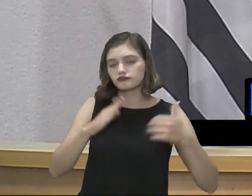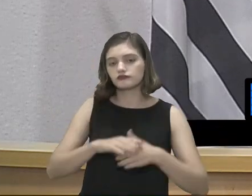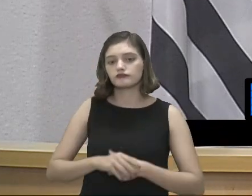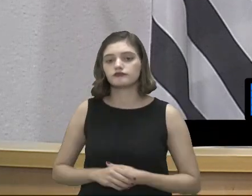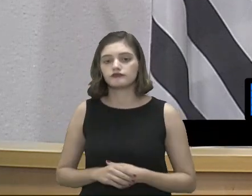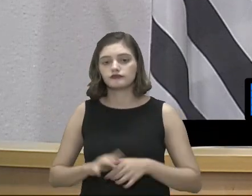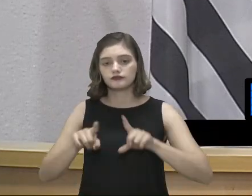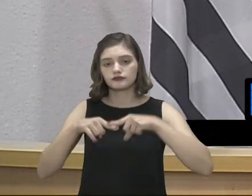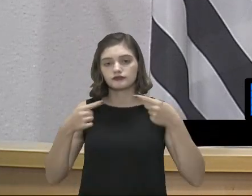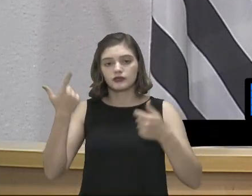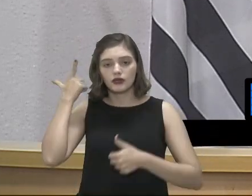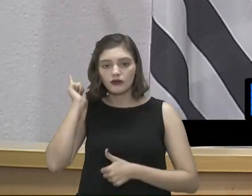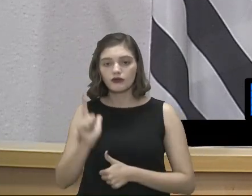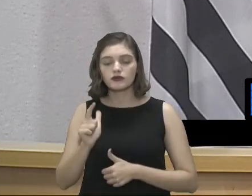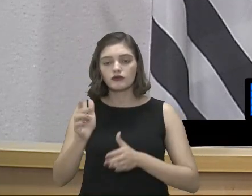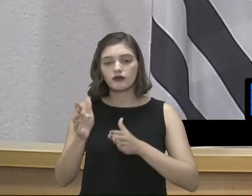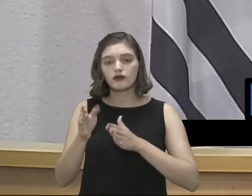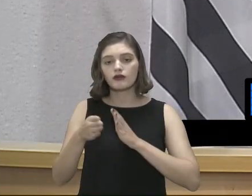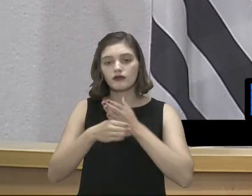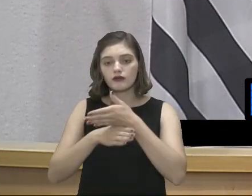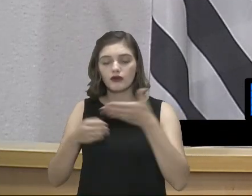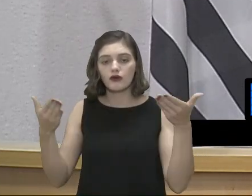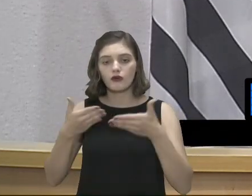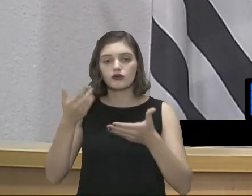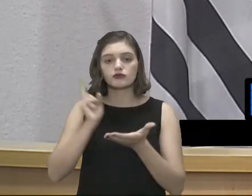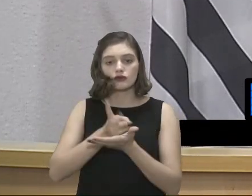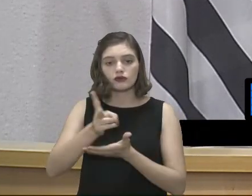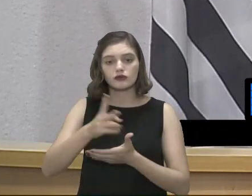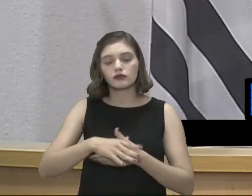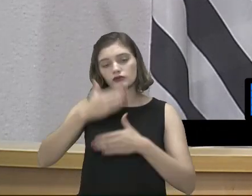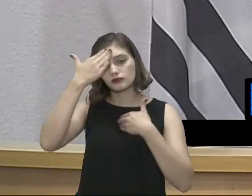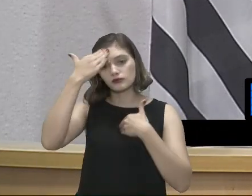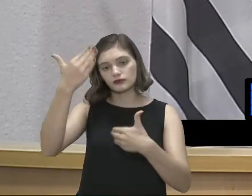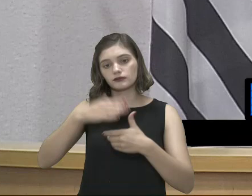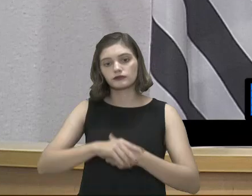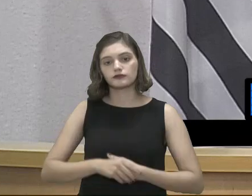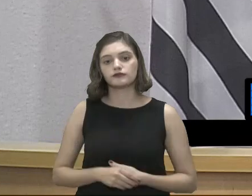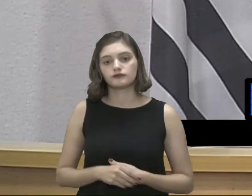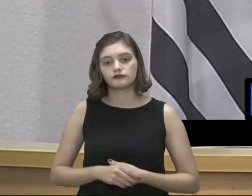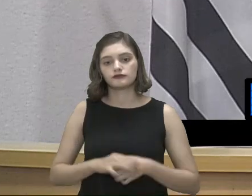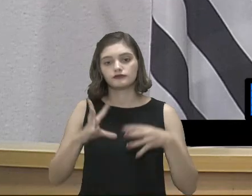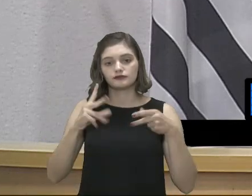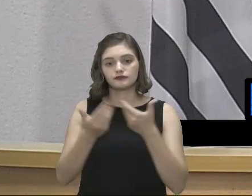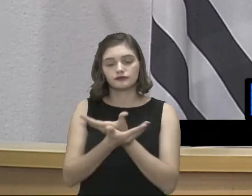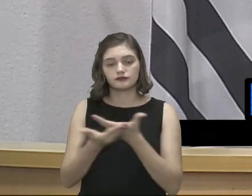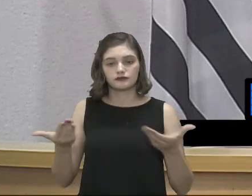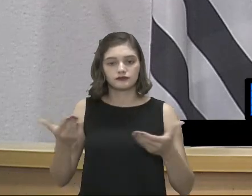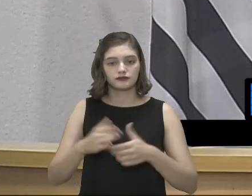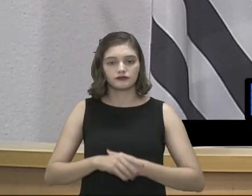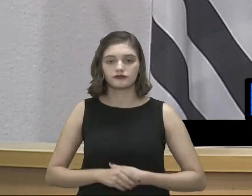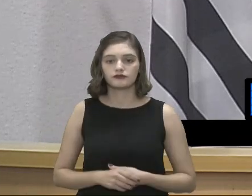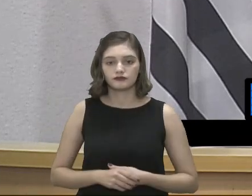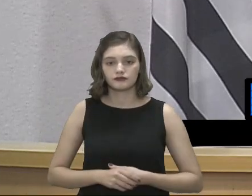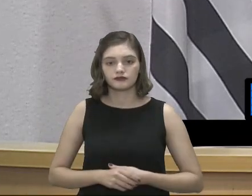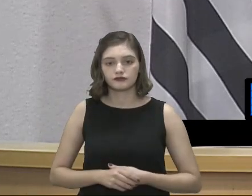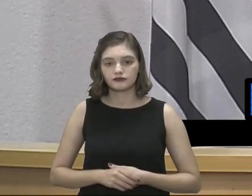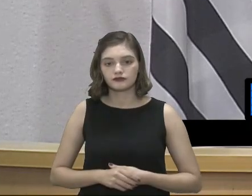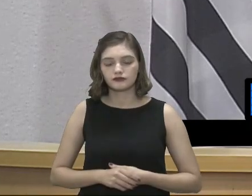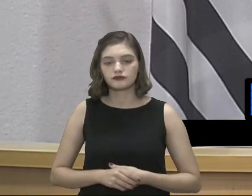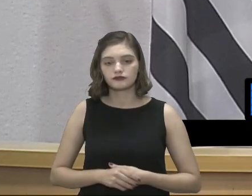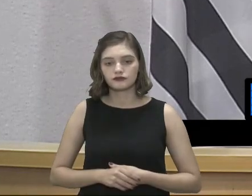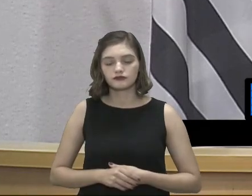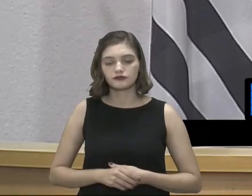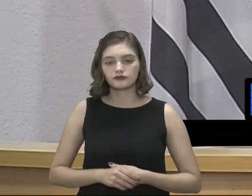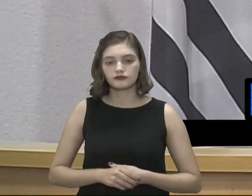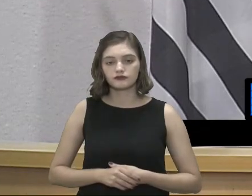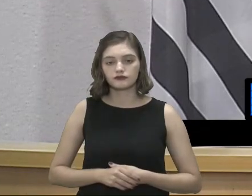Porém, eu consegui ter acesso, hoje continuo, agradeço a todos que nos proporcionam